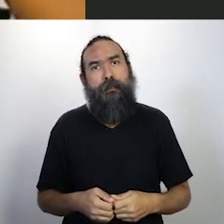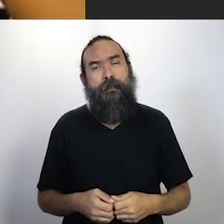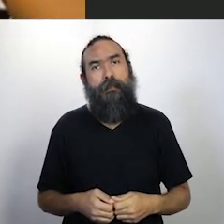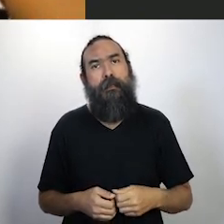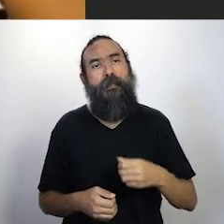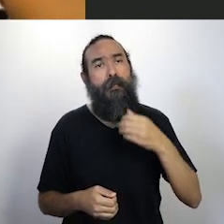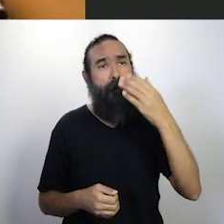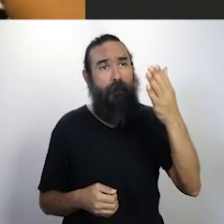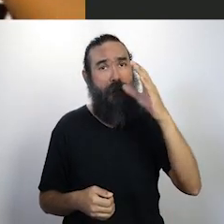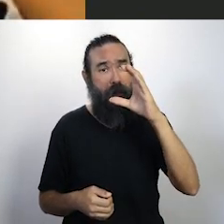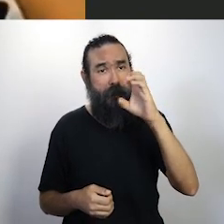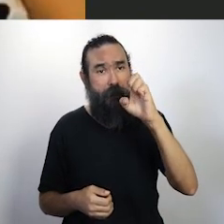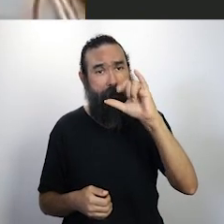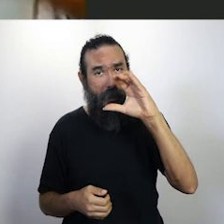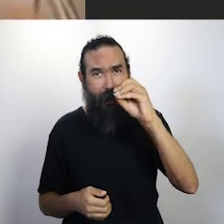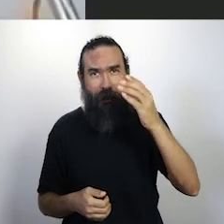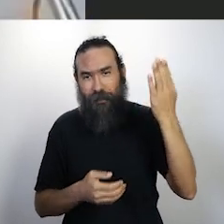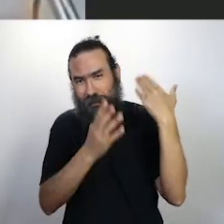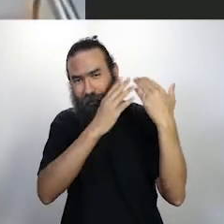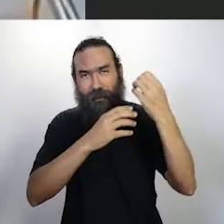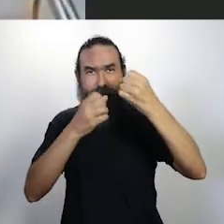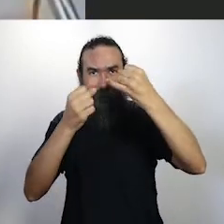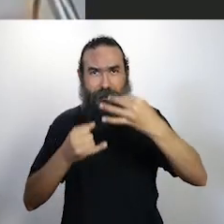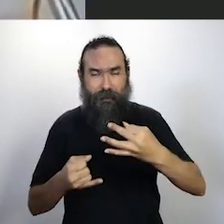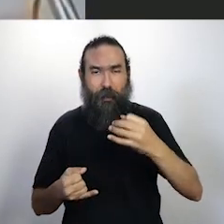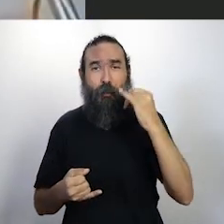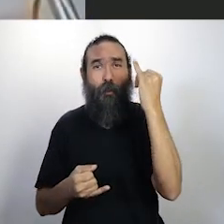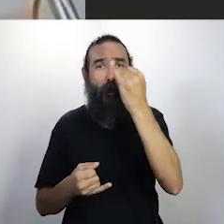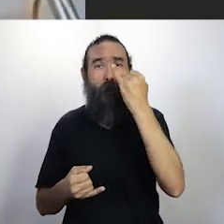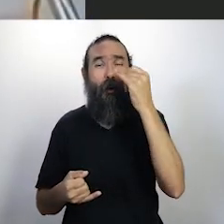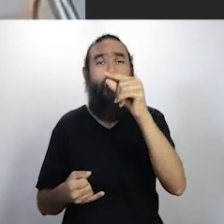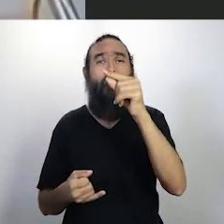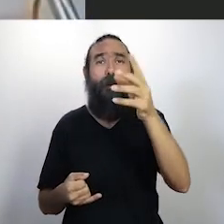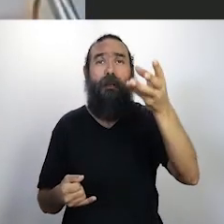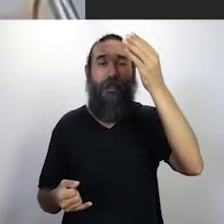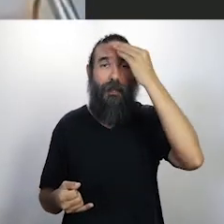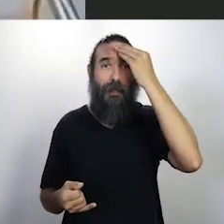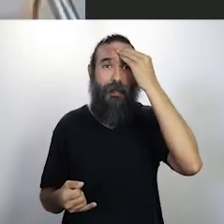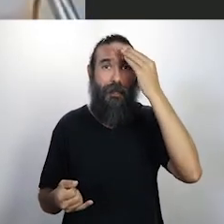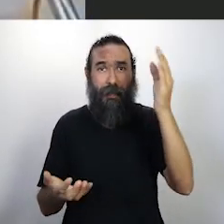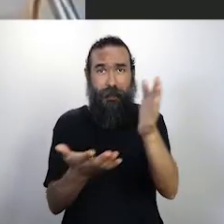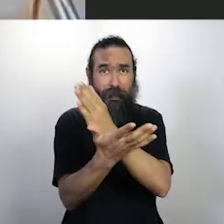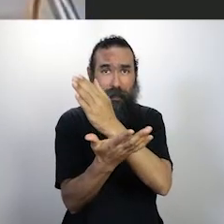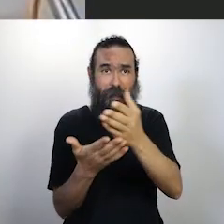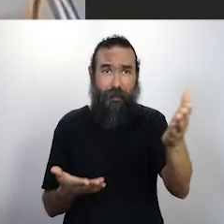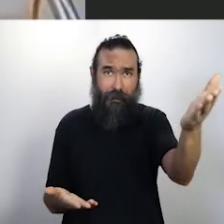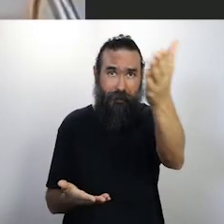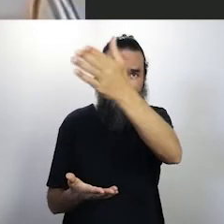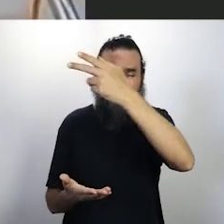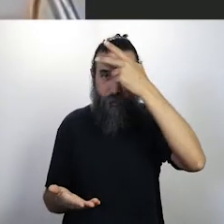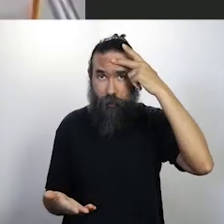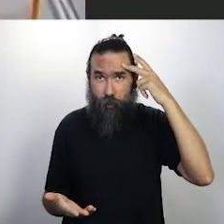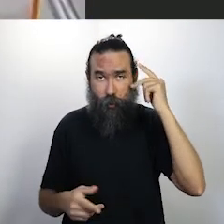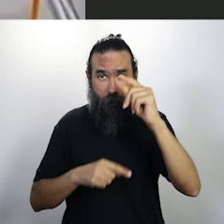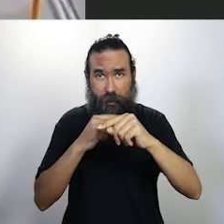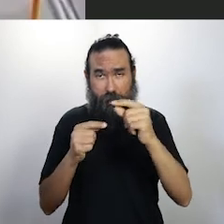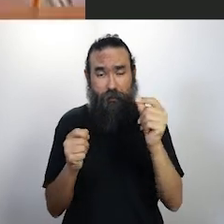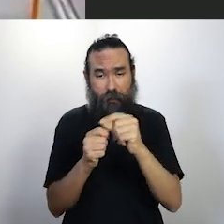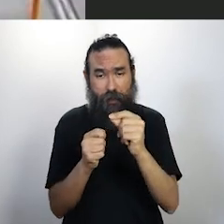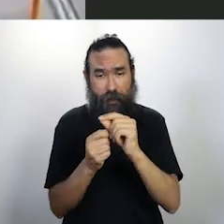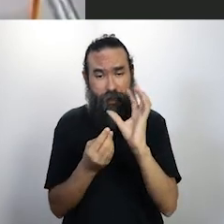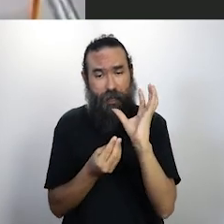relevante porque alguns desses artistas ou técnicos ou produtores culturais já se